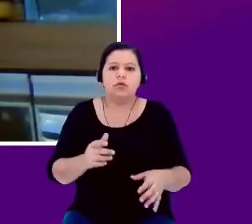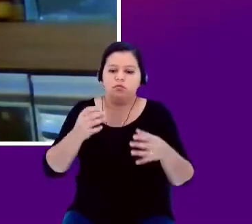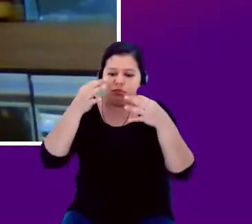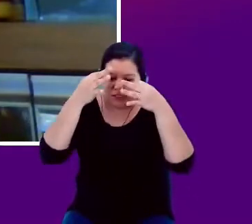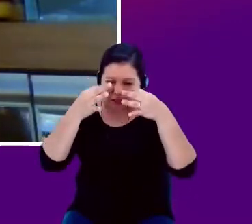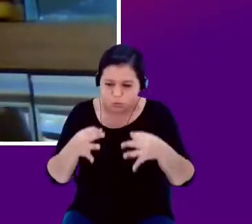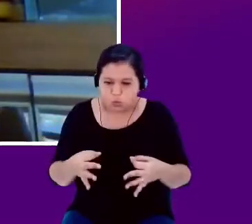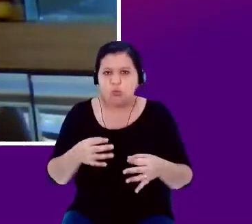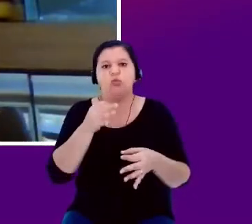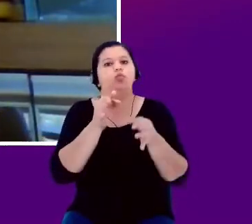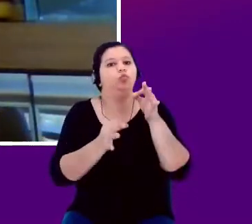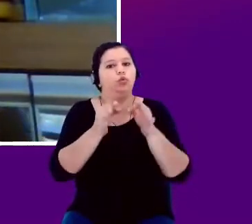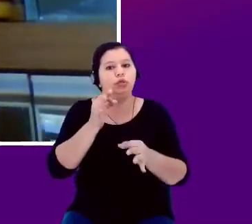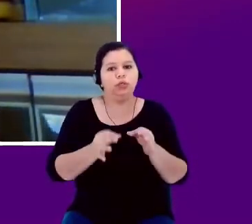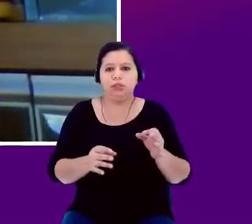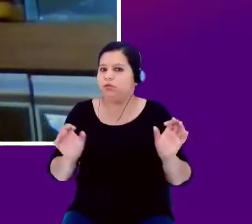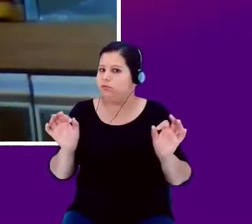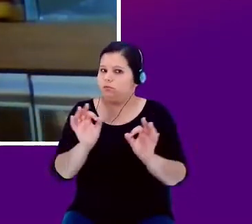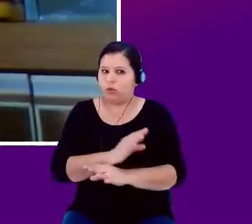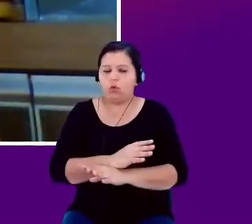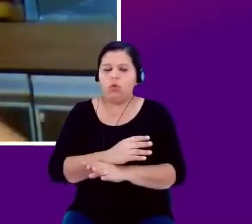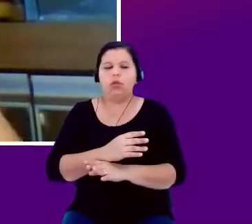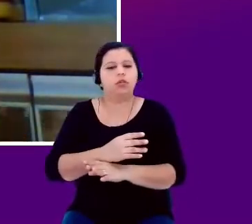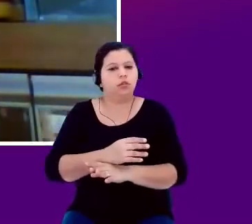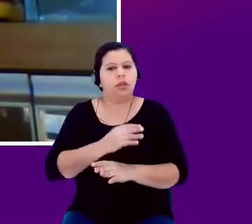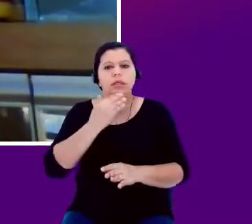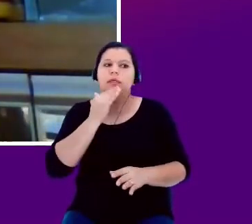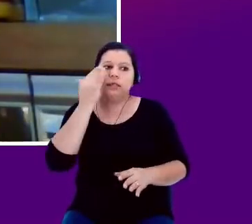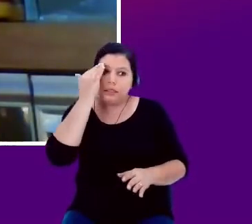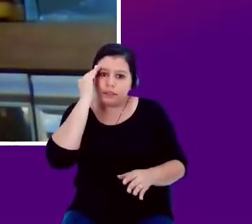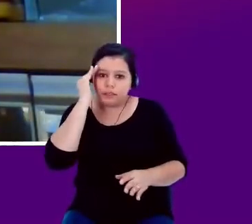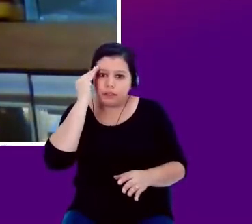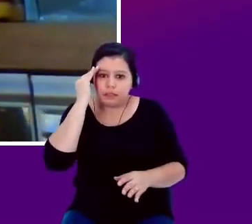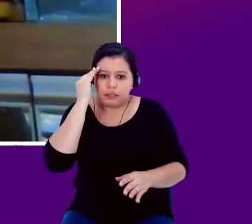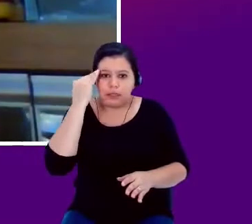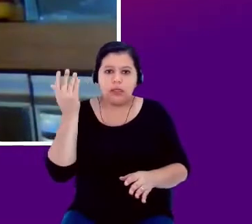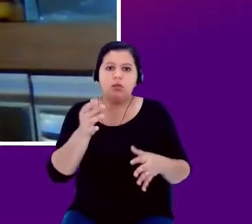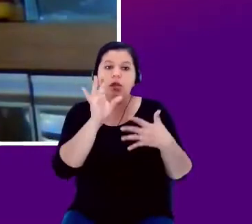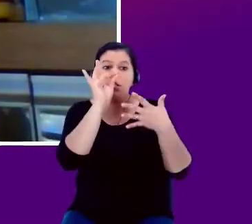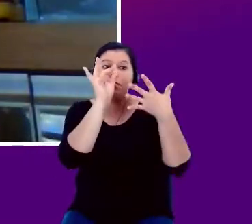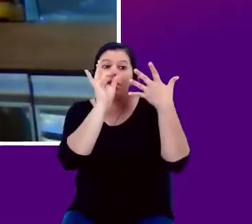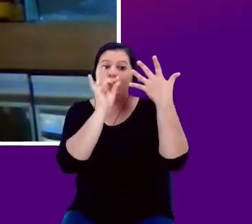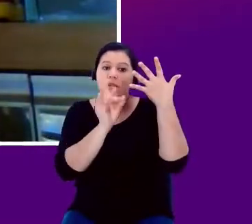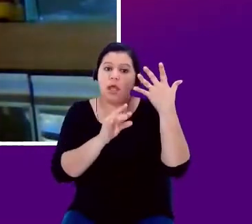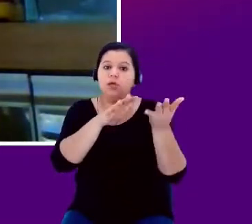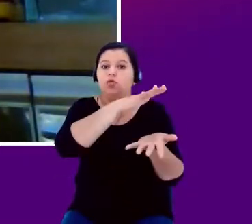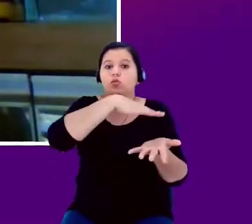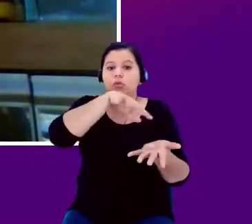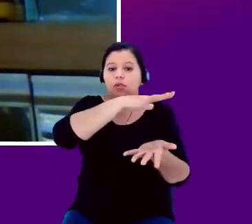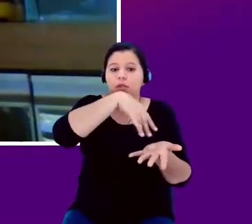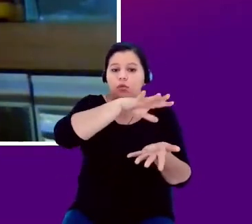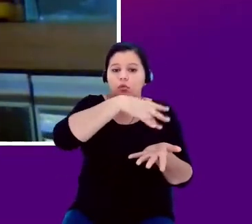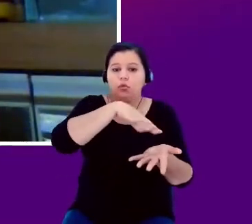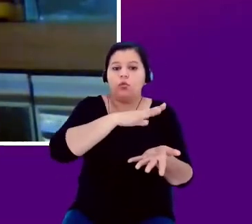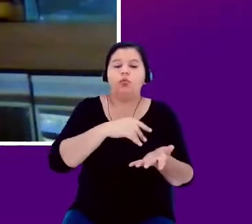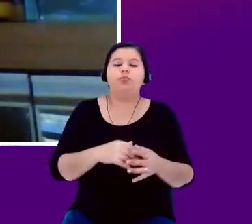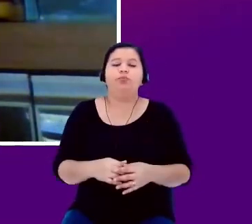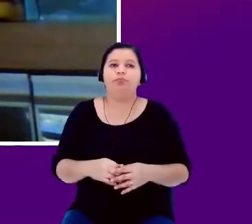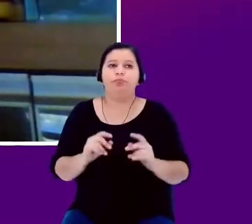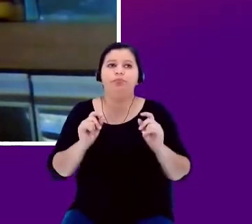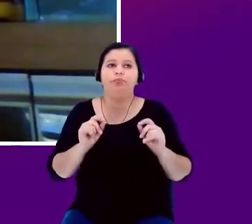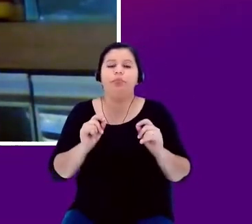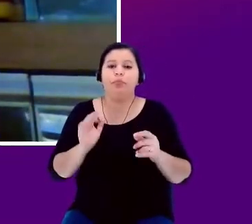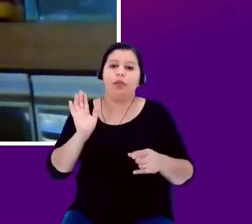segurança jurídica necessária, considerando as especificidades do setor, o que, inclusive, com certeza, refletirá